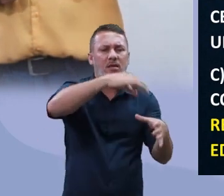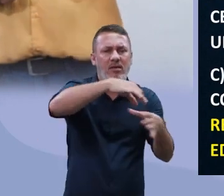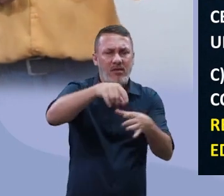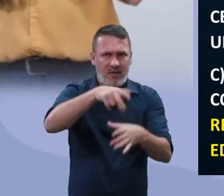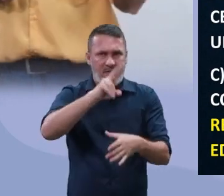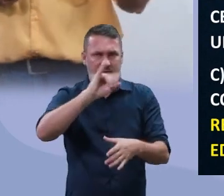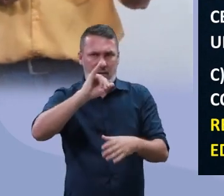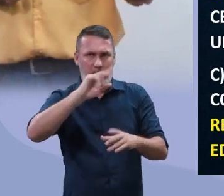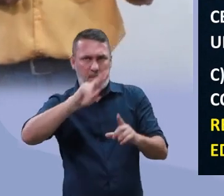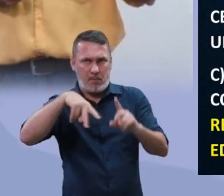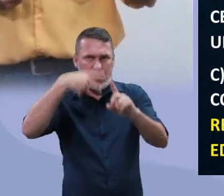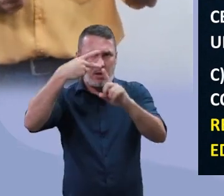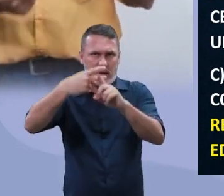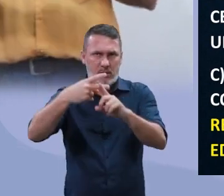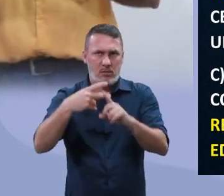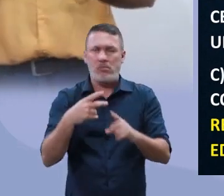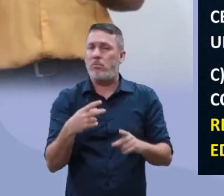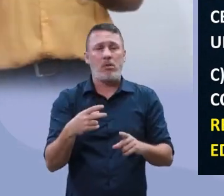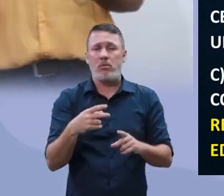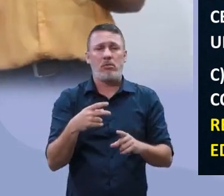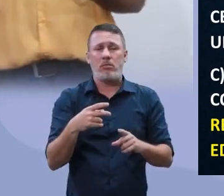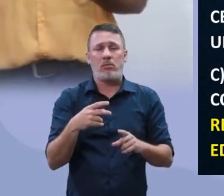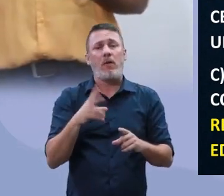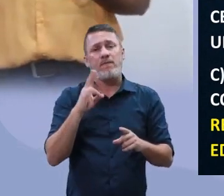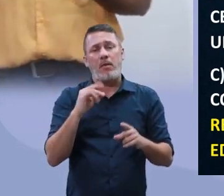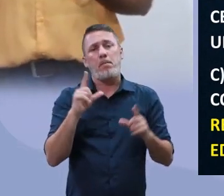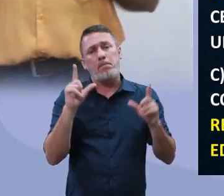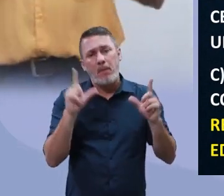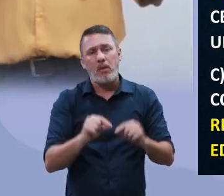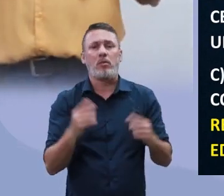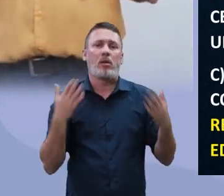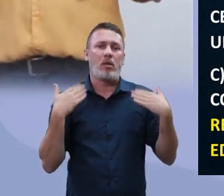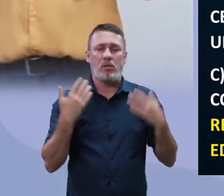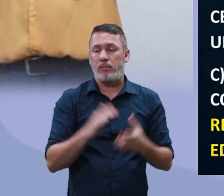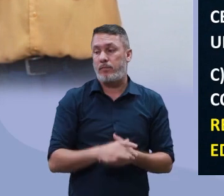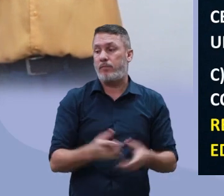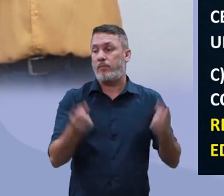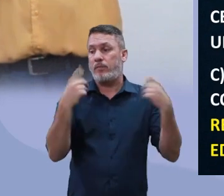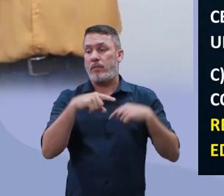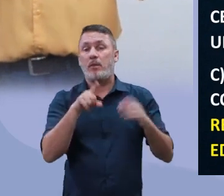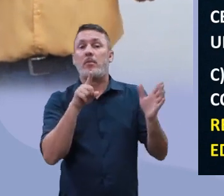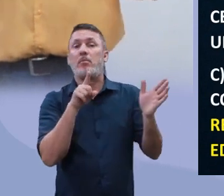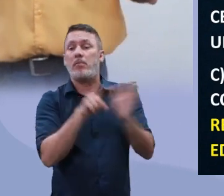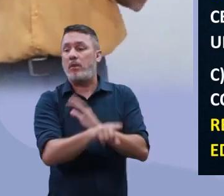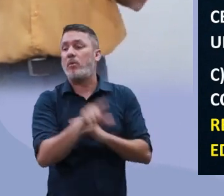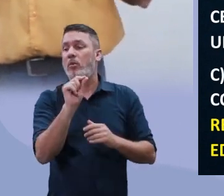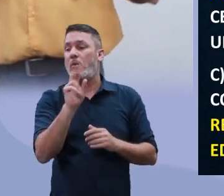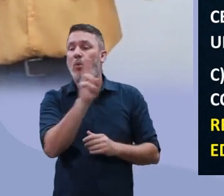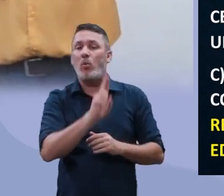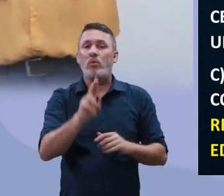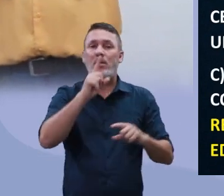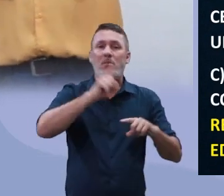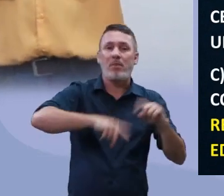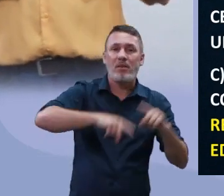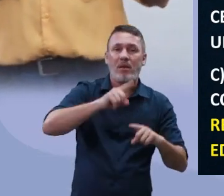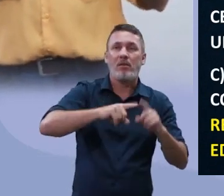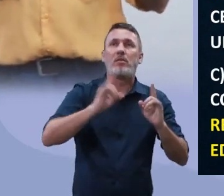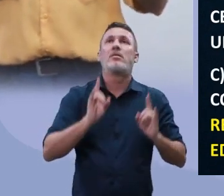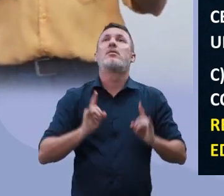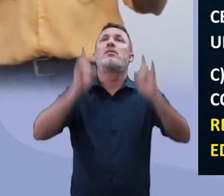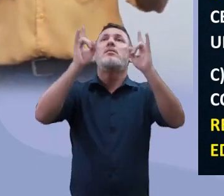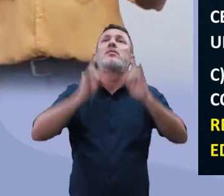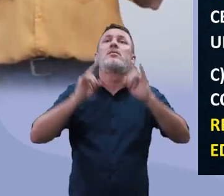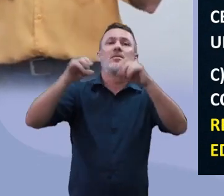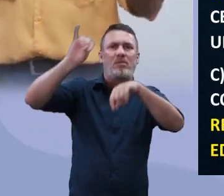de calor? Não, vai diminuir a temperatura. E aí ele coloca, ó, a opção pelo uso de materiais de reflexão no topo